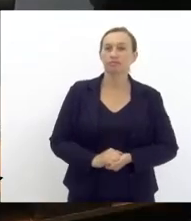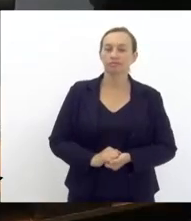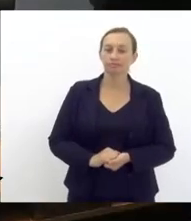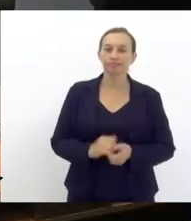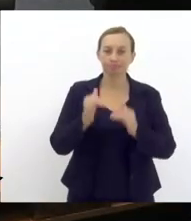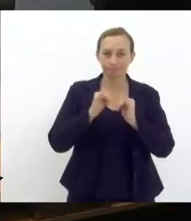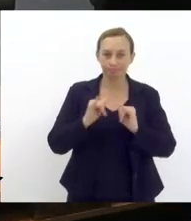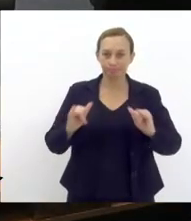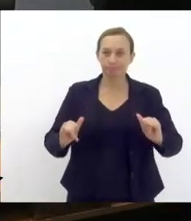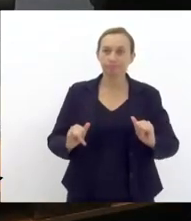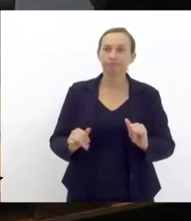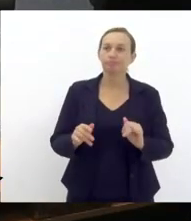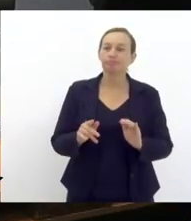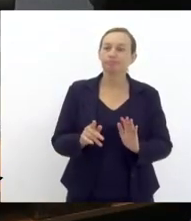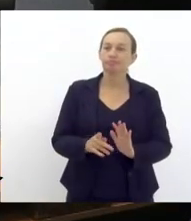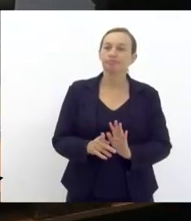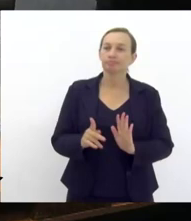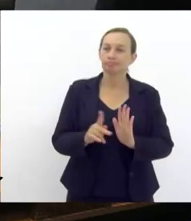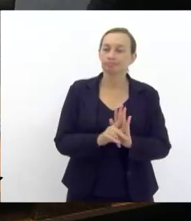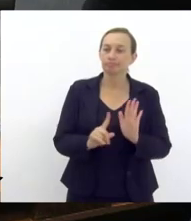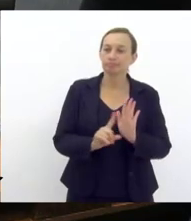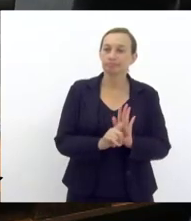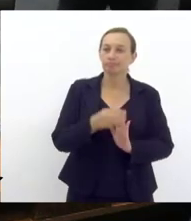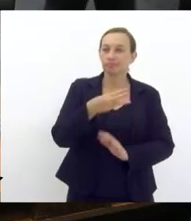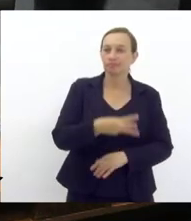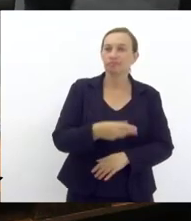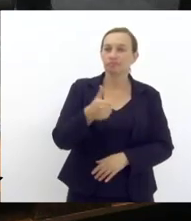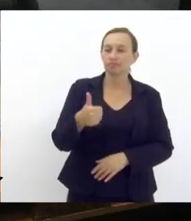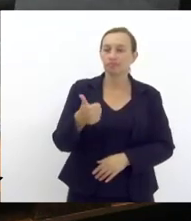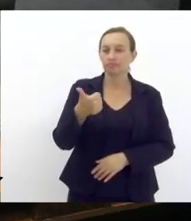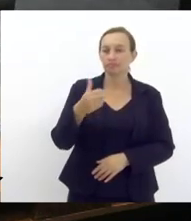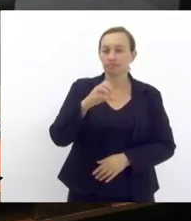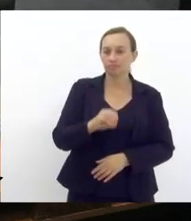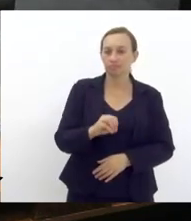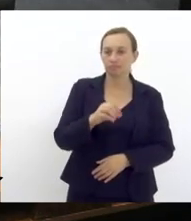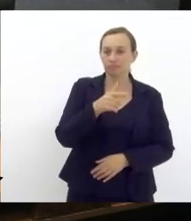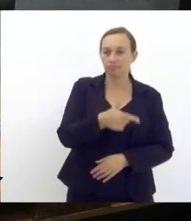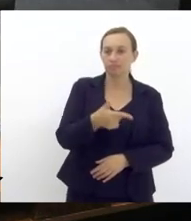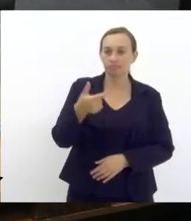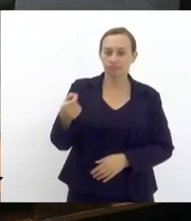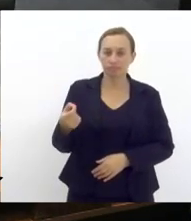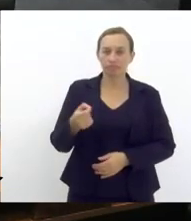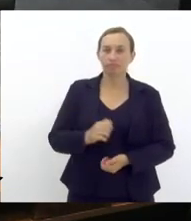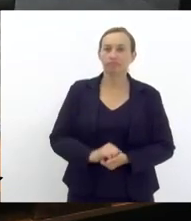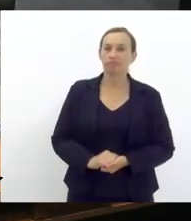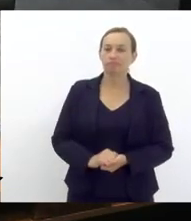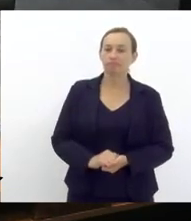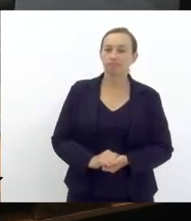anuncio o projeto do direito 31 10 barra 2020